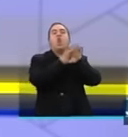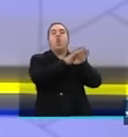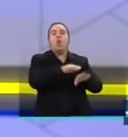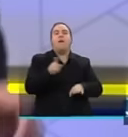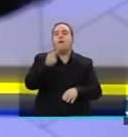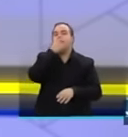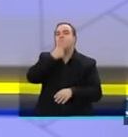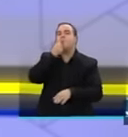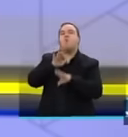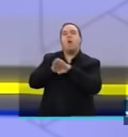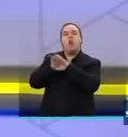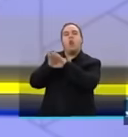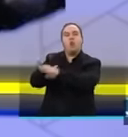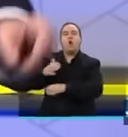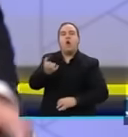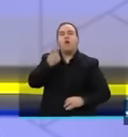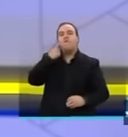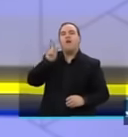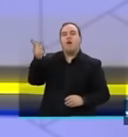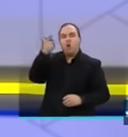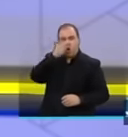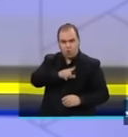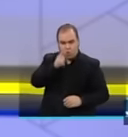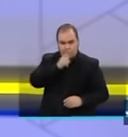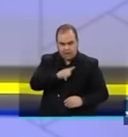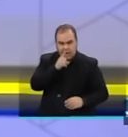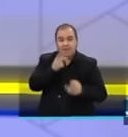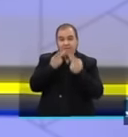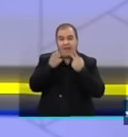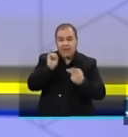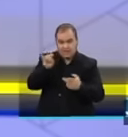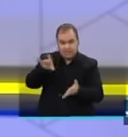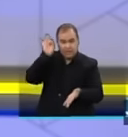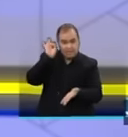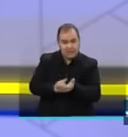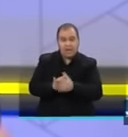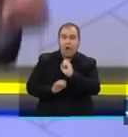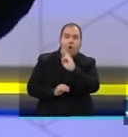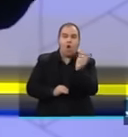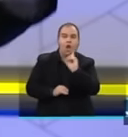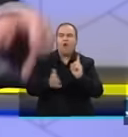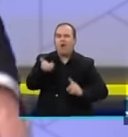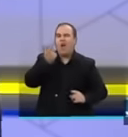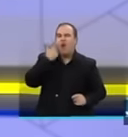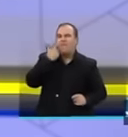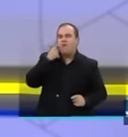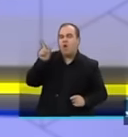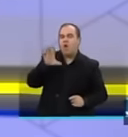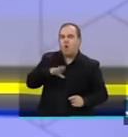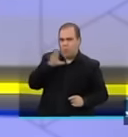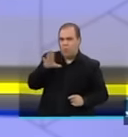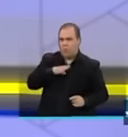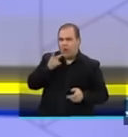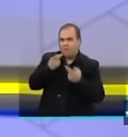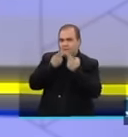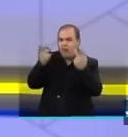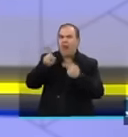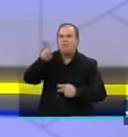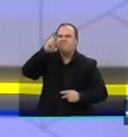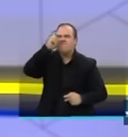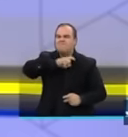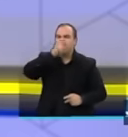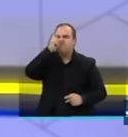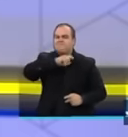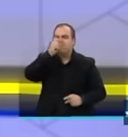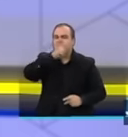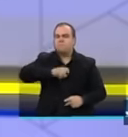Boulos. Quero ver se esse cara tem coragem de dizer se isso é verdade ou não. Quero ver se ele tem coragem de dizer, porque é um mentiroso